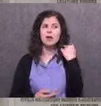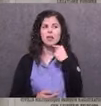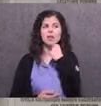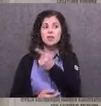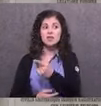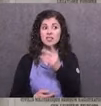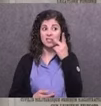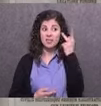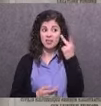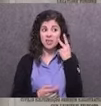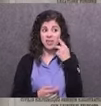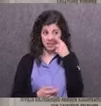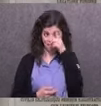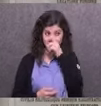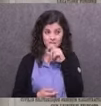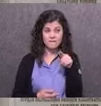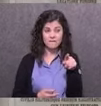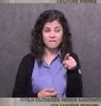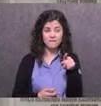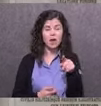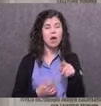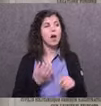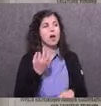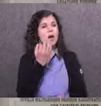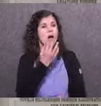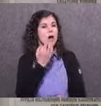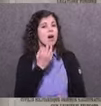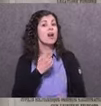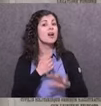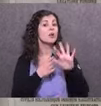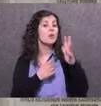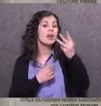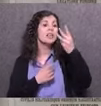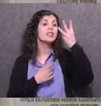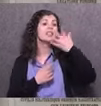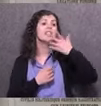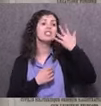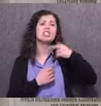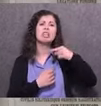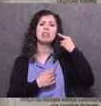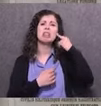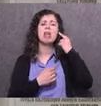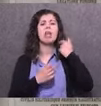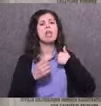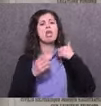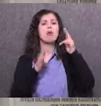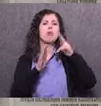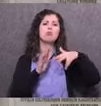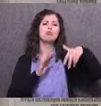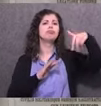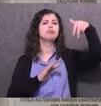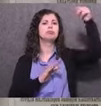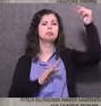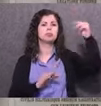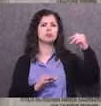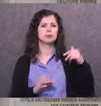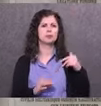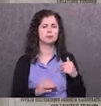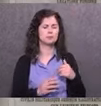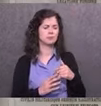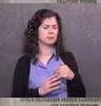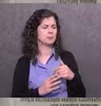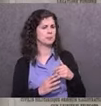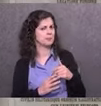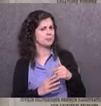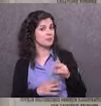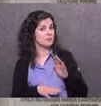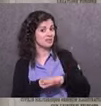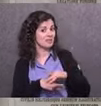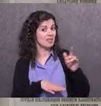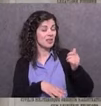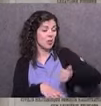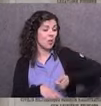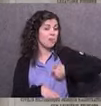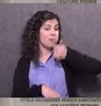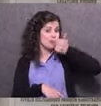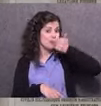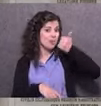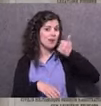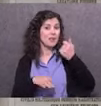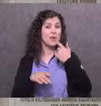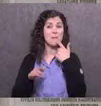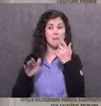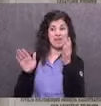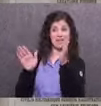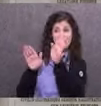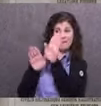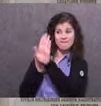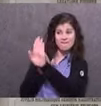vivo: depois de 3 dias ressuscitarei. Por isso manda que o sepulcro seja